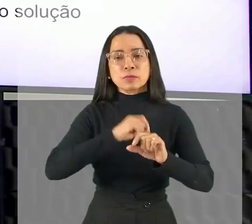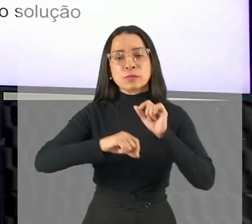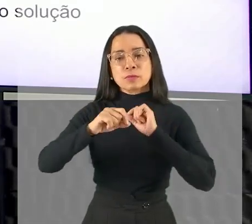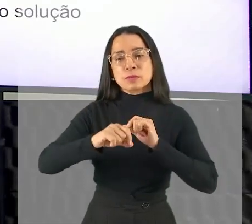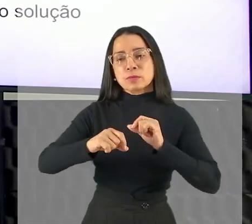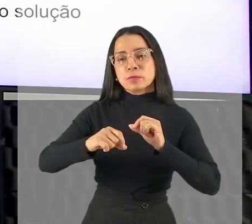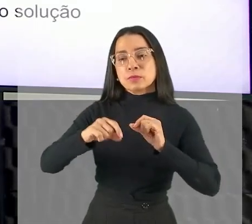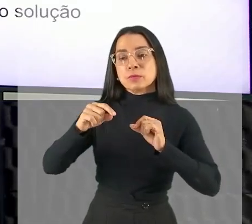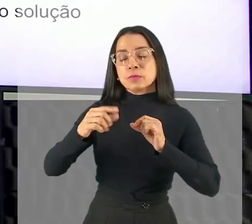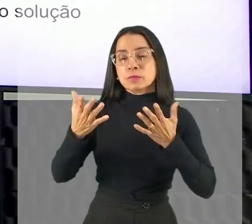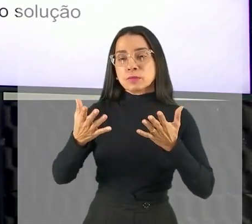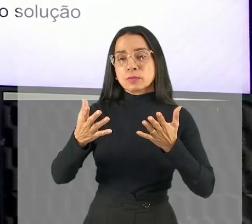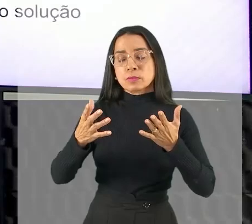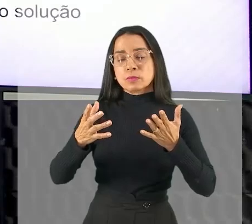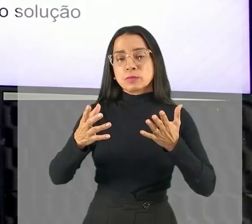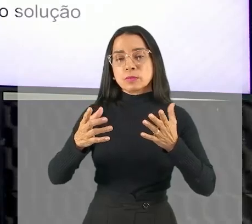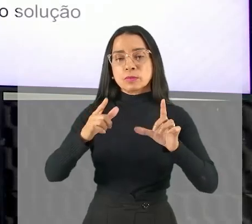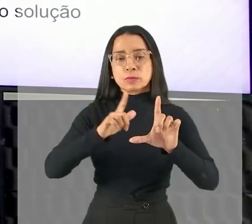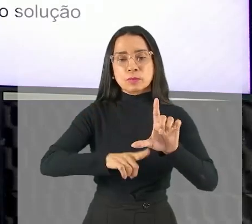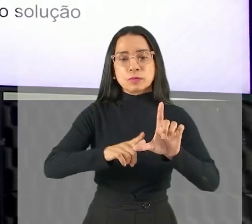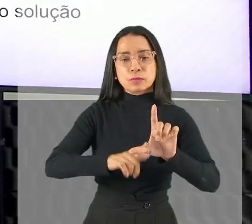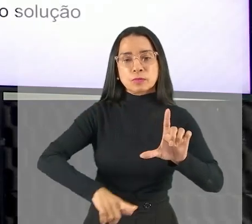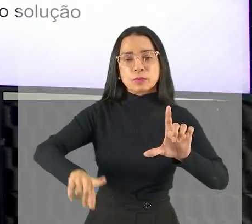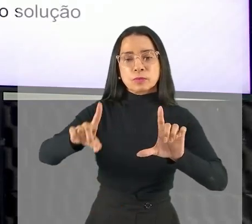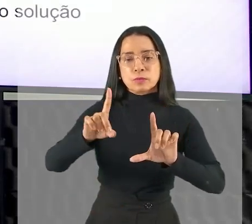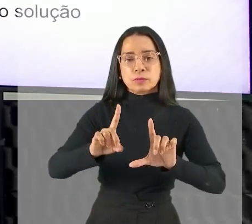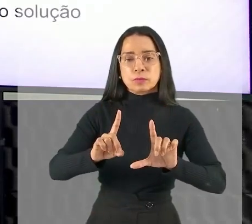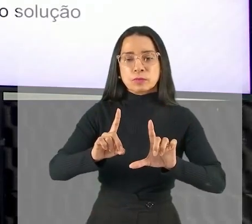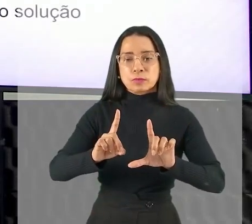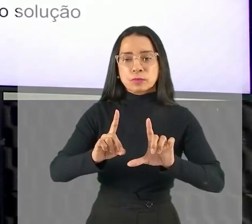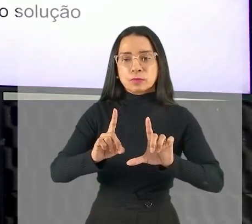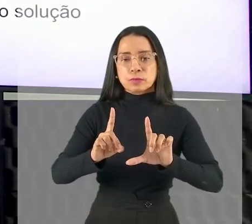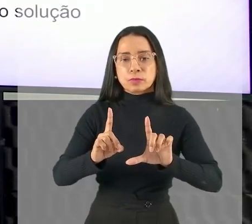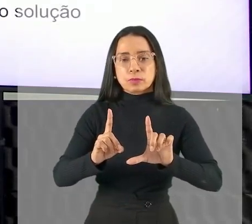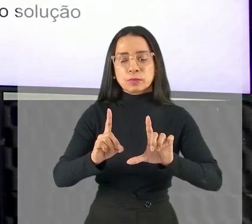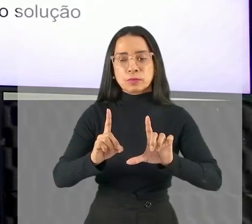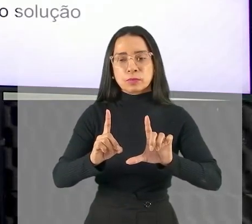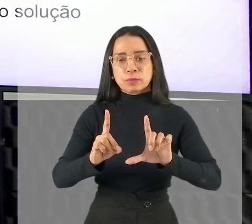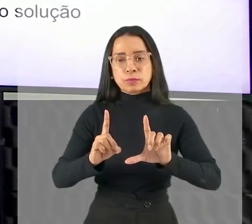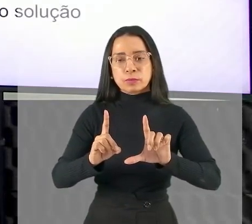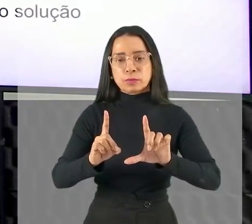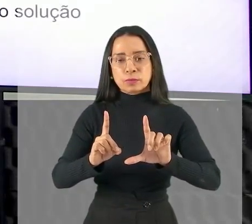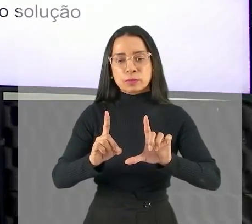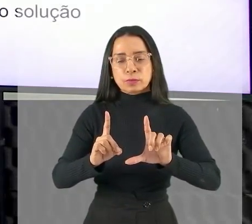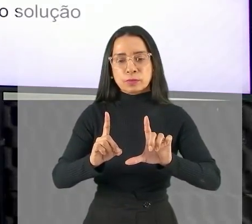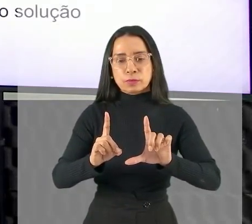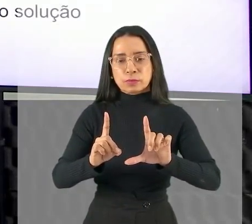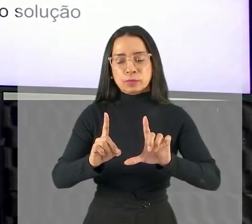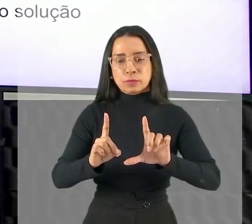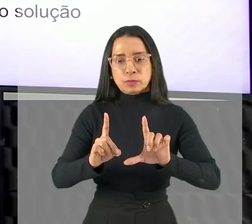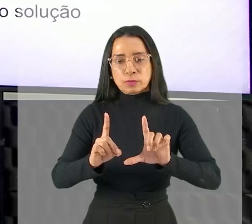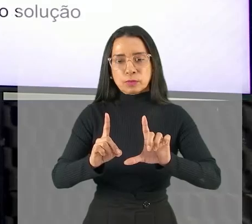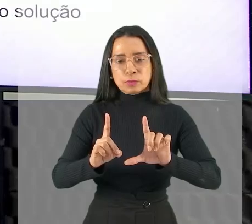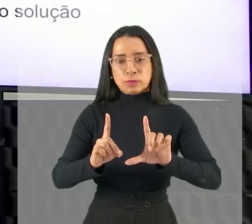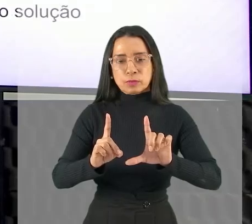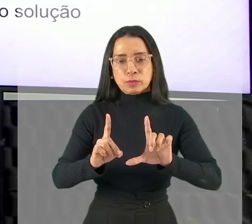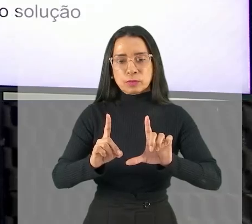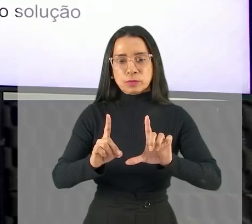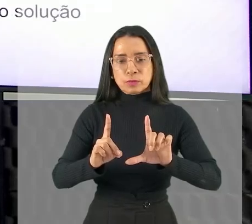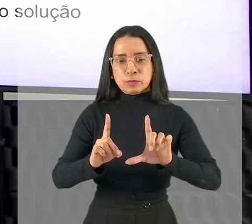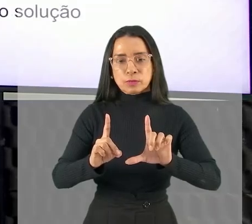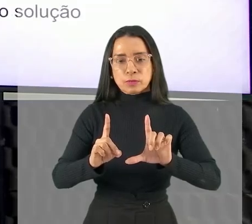versos do soneto? Alternativa D, o desejo de morrer como alívio para a desilusão